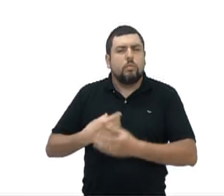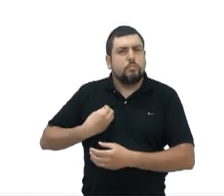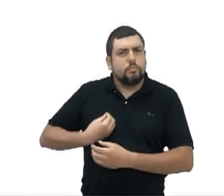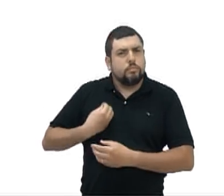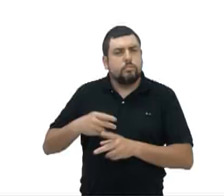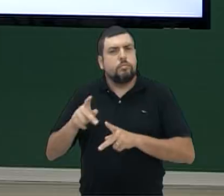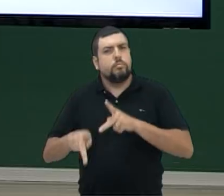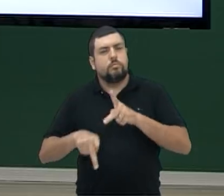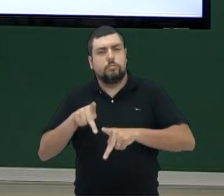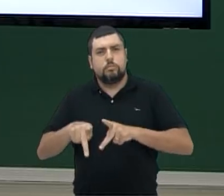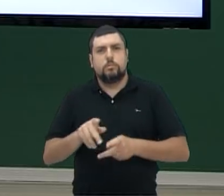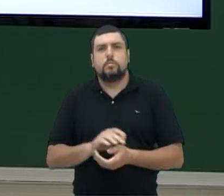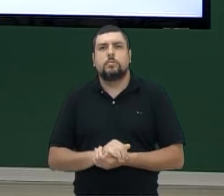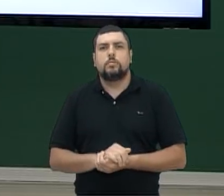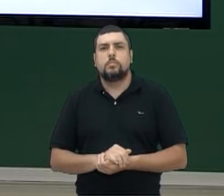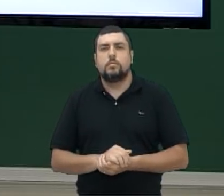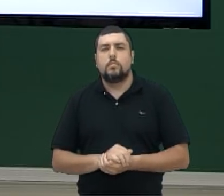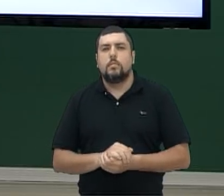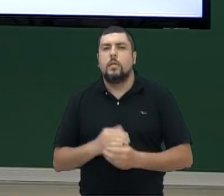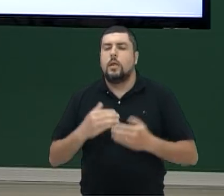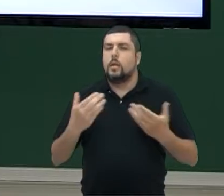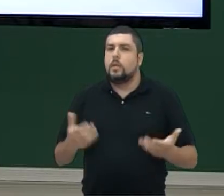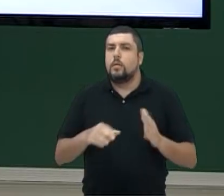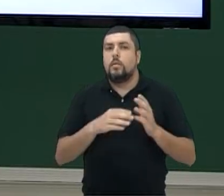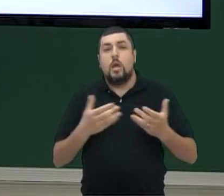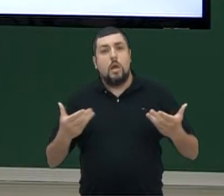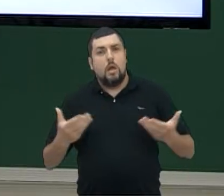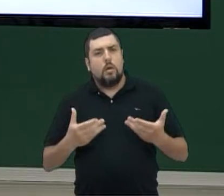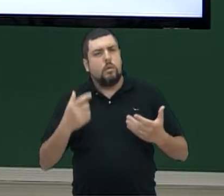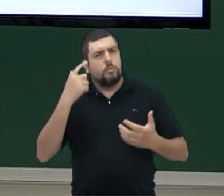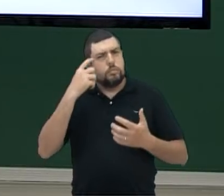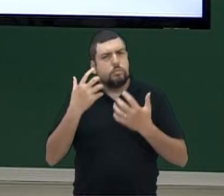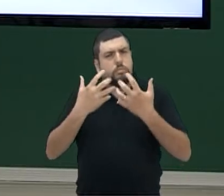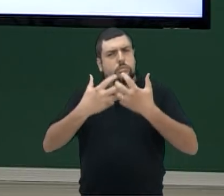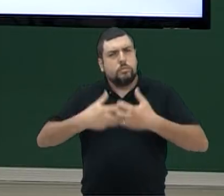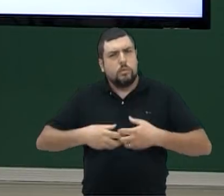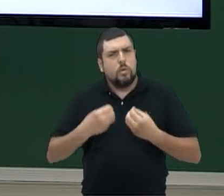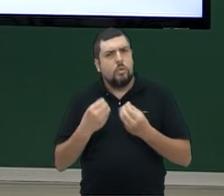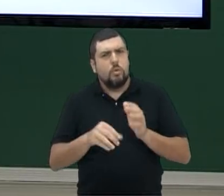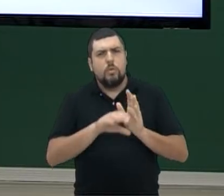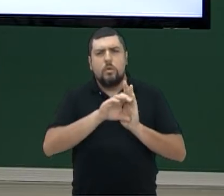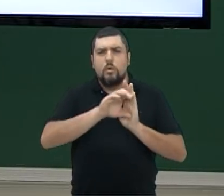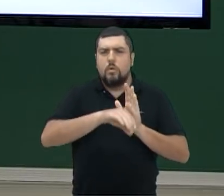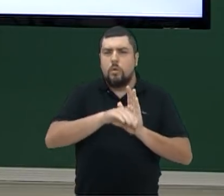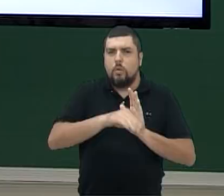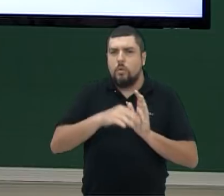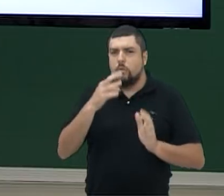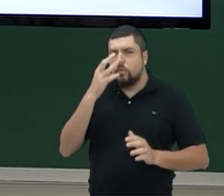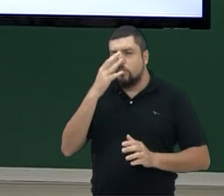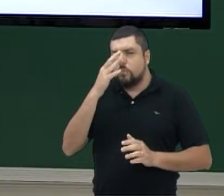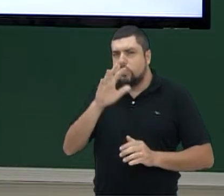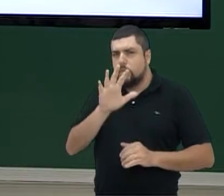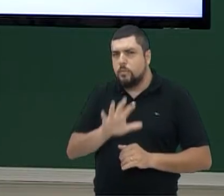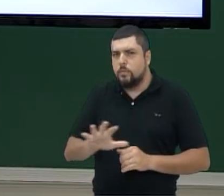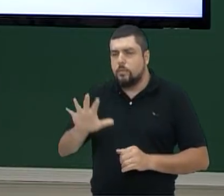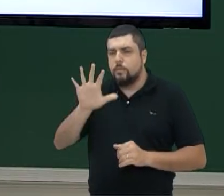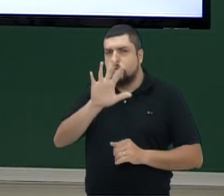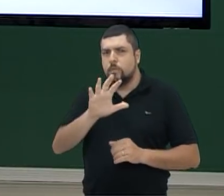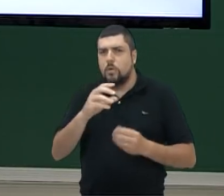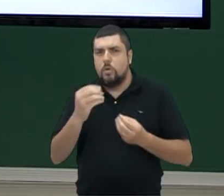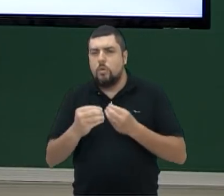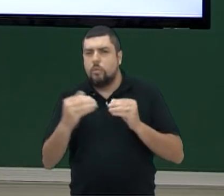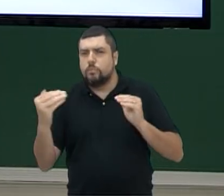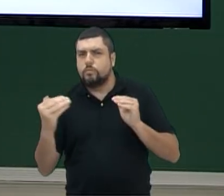aquela reflexão inicial sobre o conceito de paisagem e a gente vai ver mais aprofundado isso em relação ao